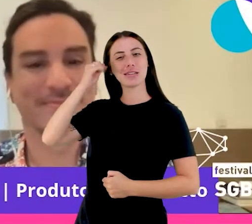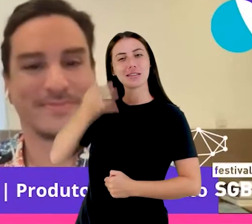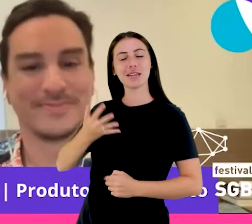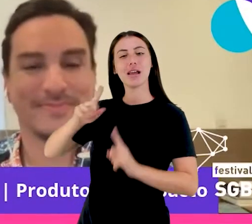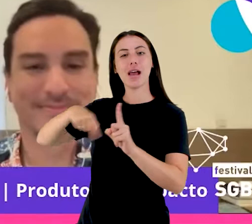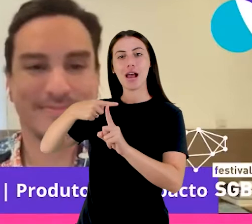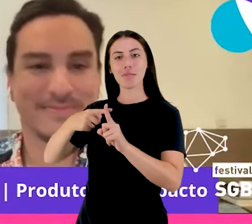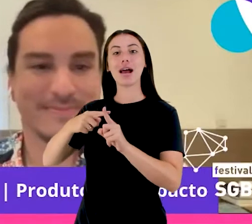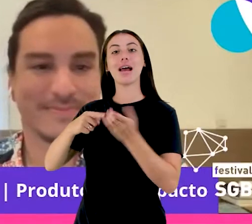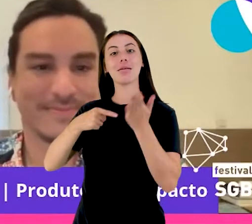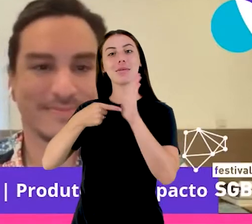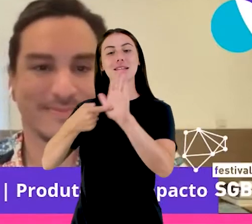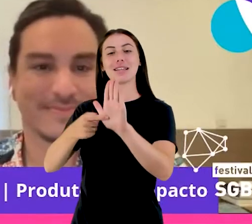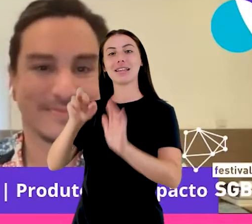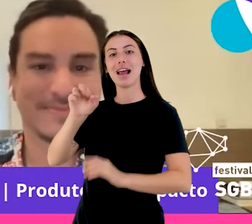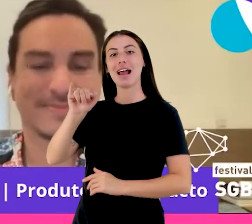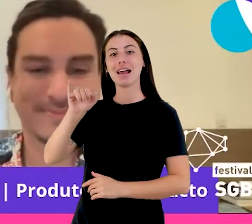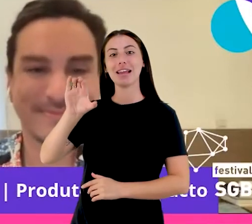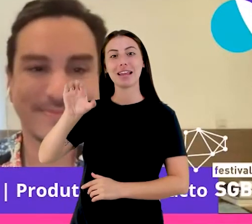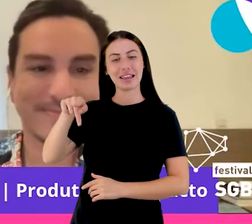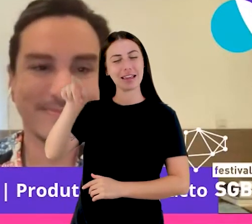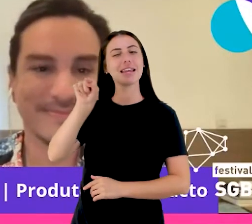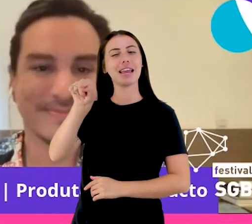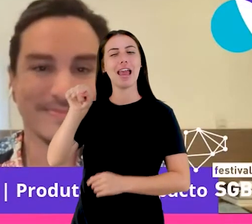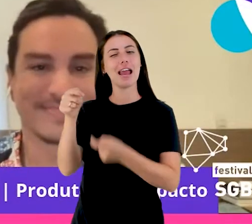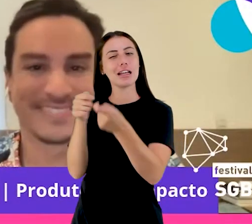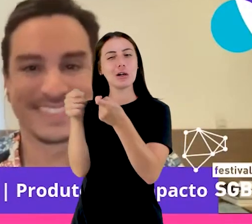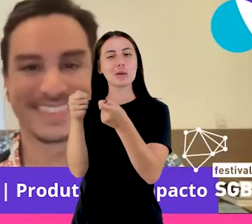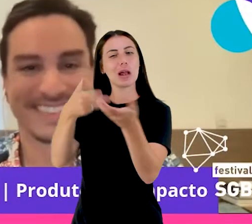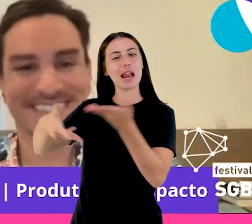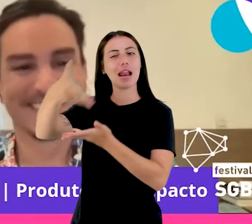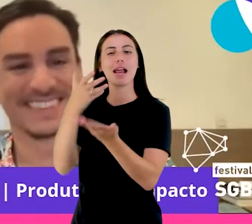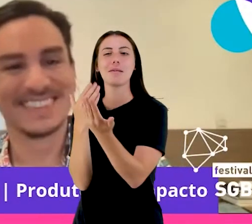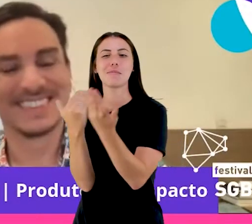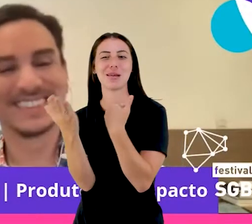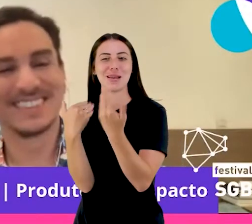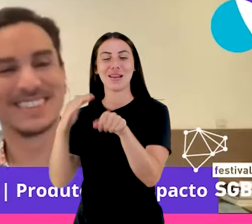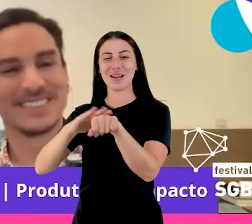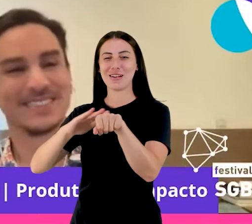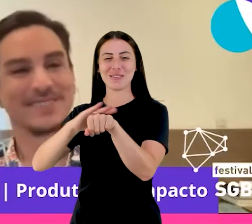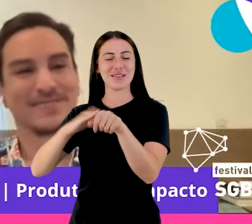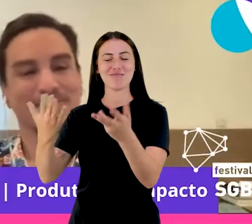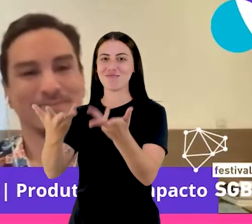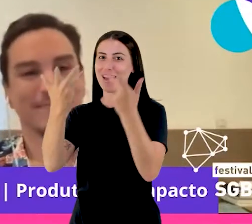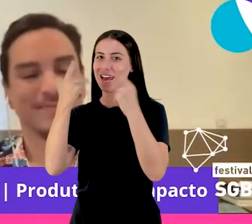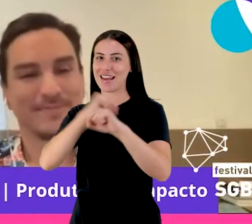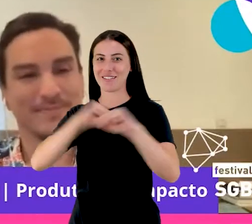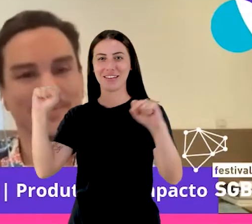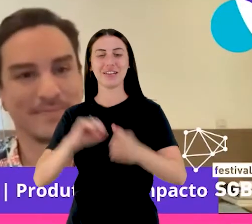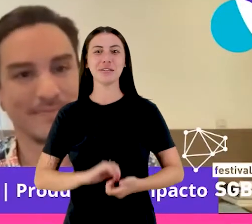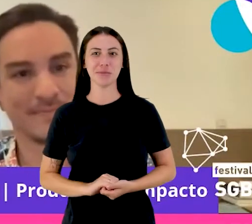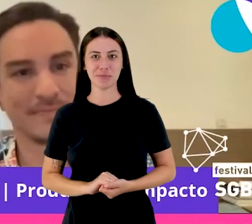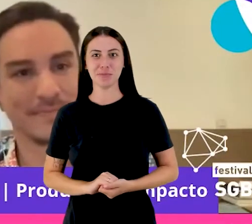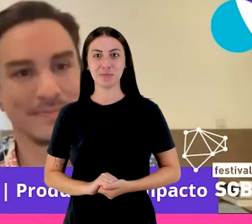que é a pessoa que vai anfitriar essa conversa maravilhosa que estava todo mundo esperando. Então, eu sou uma mulher branca,